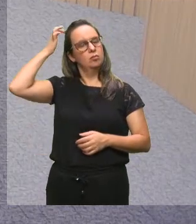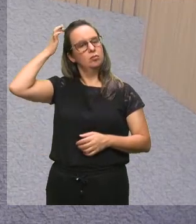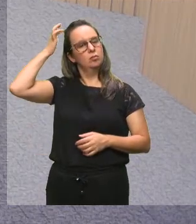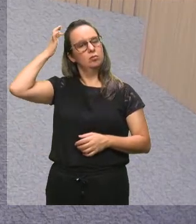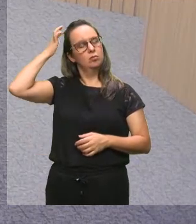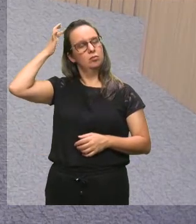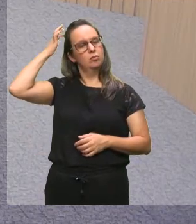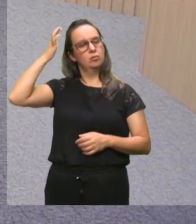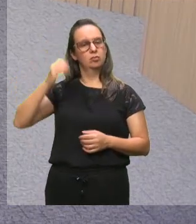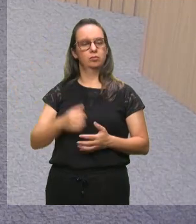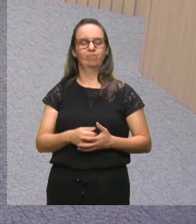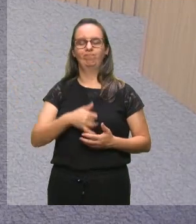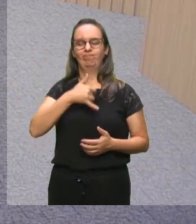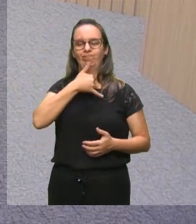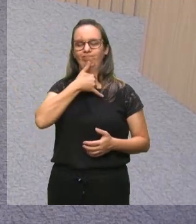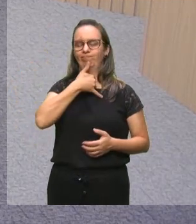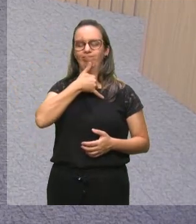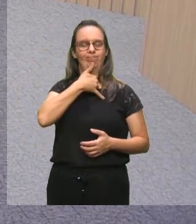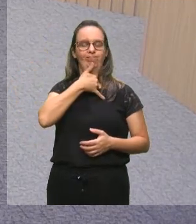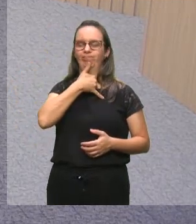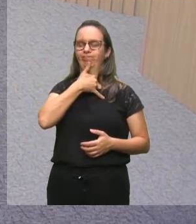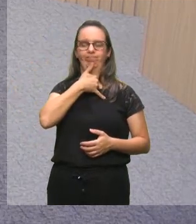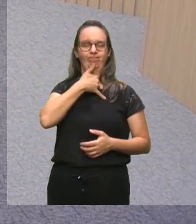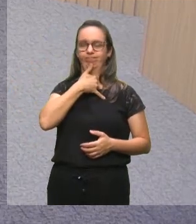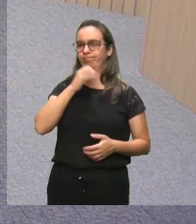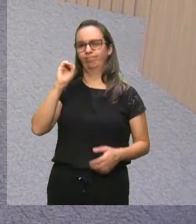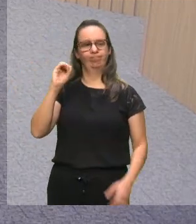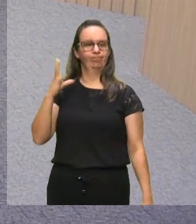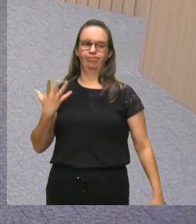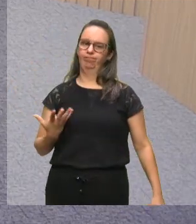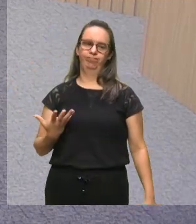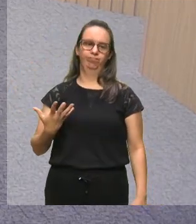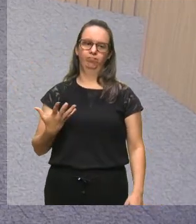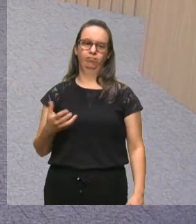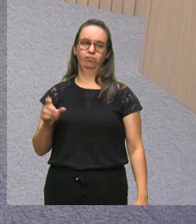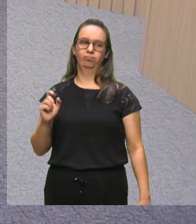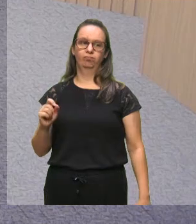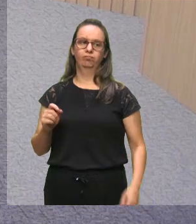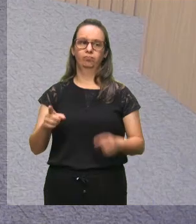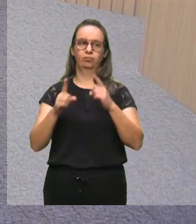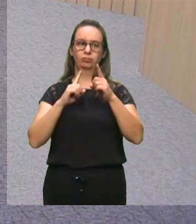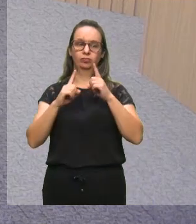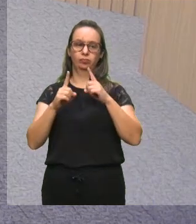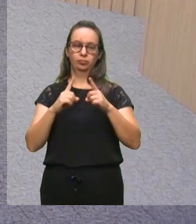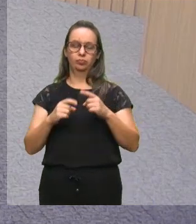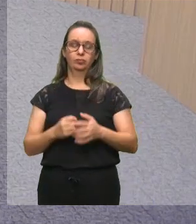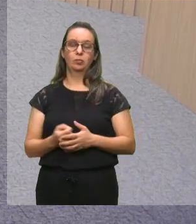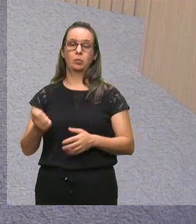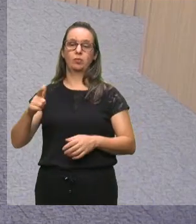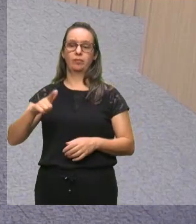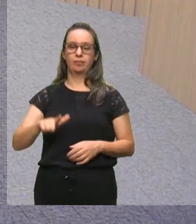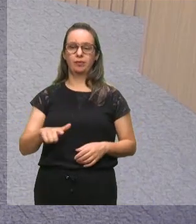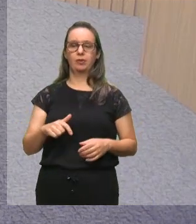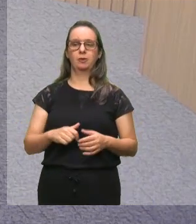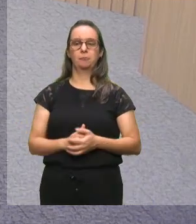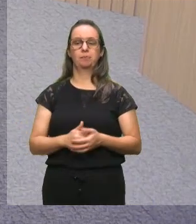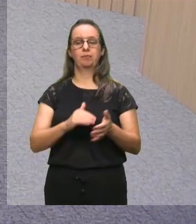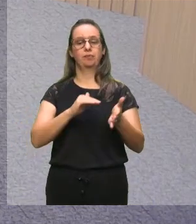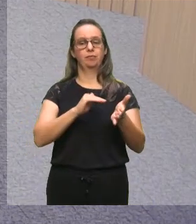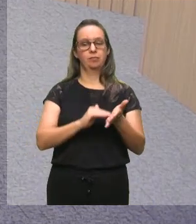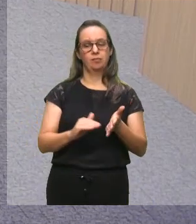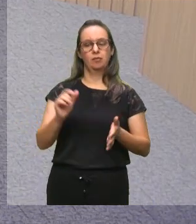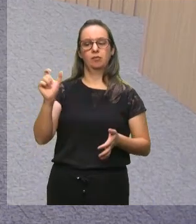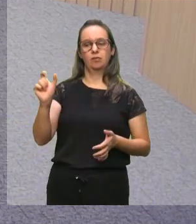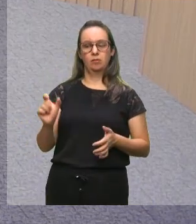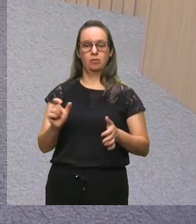Infelizmente, isso não aconteceu de fato, que a gente gostaria de estar discutindo aqui novamente, repito, com secretários, gostaria que essa discussão